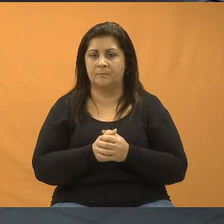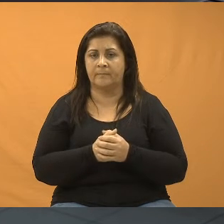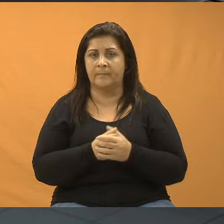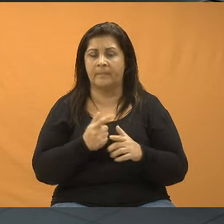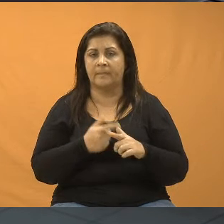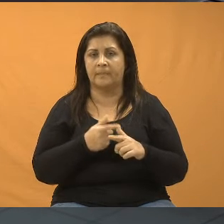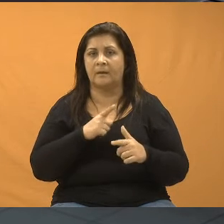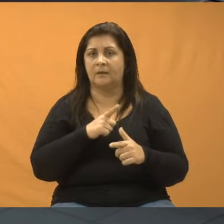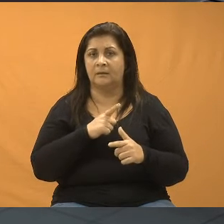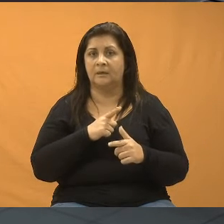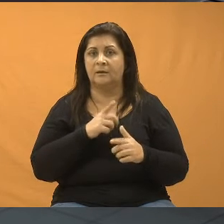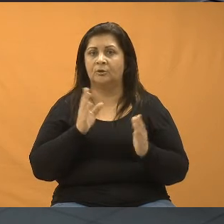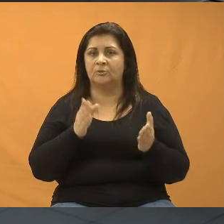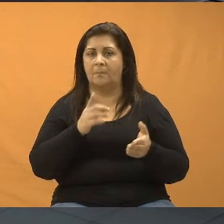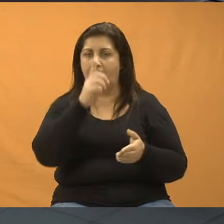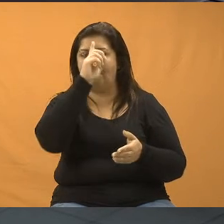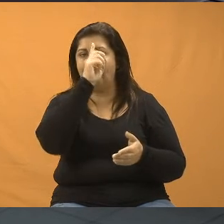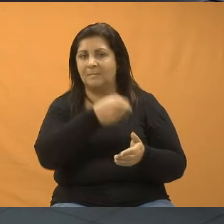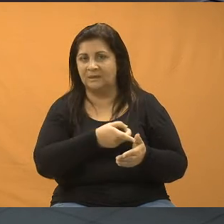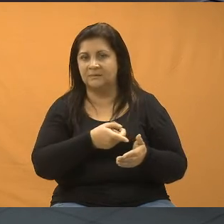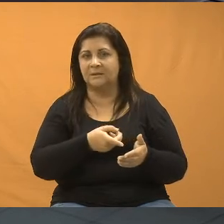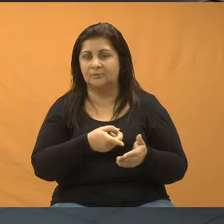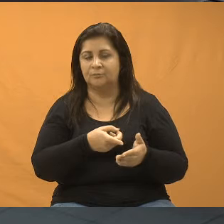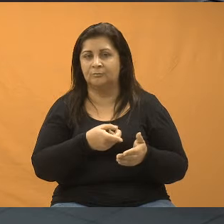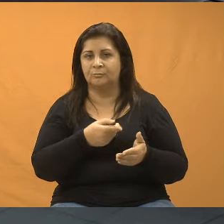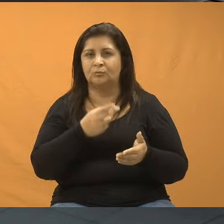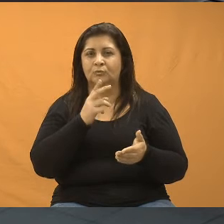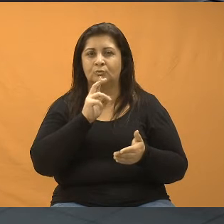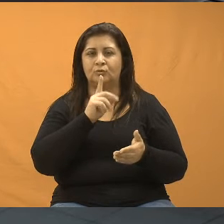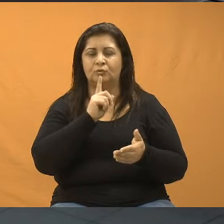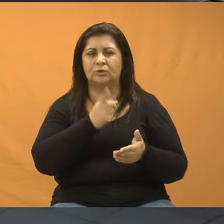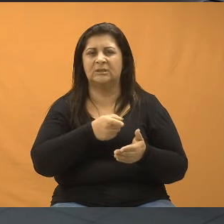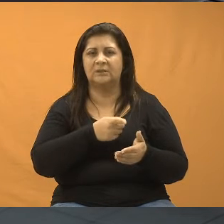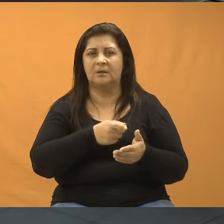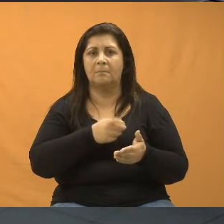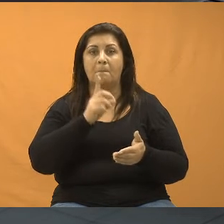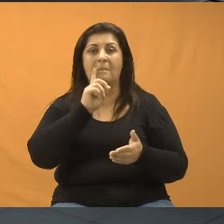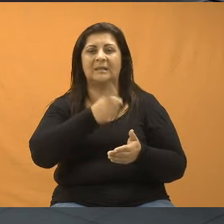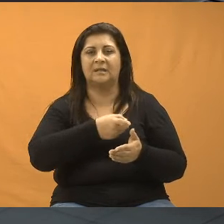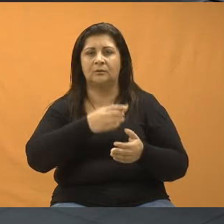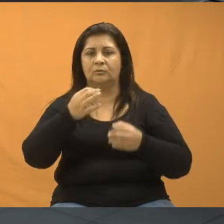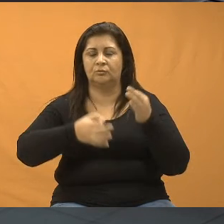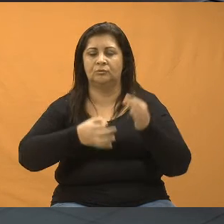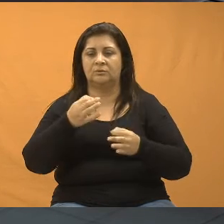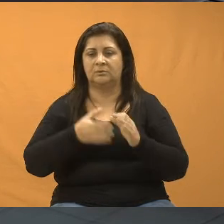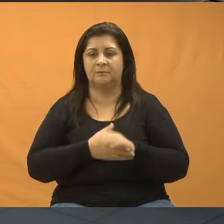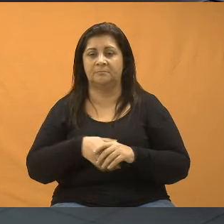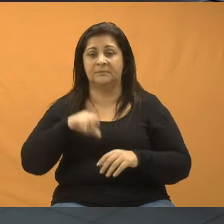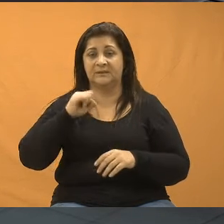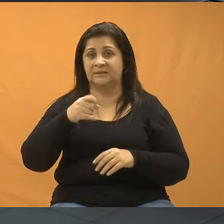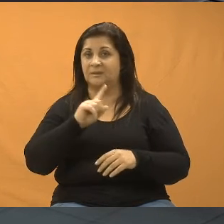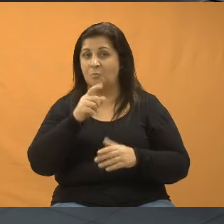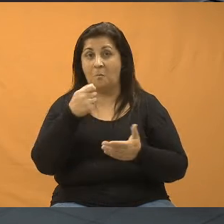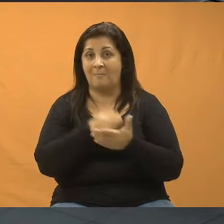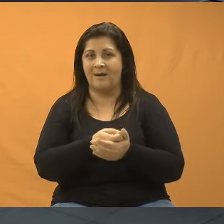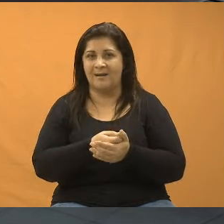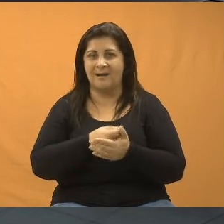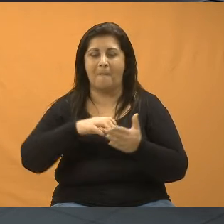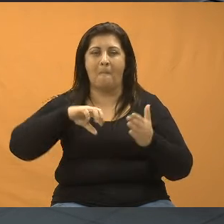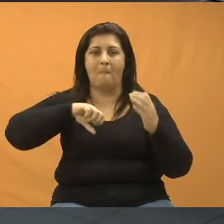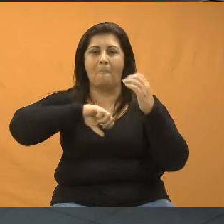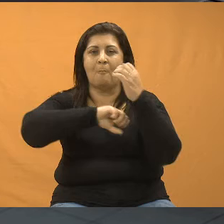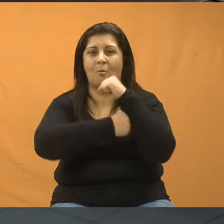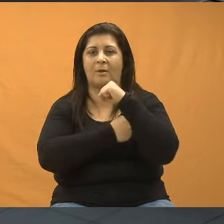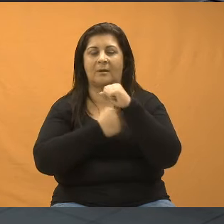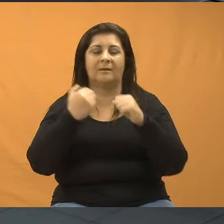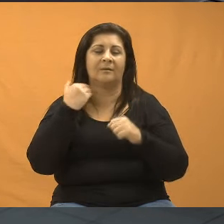de pagamento, então não tem como a Santa Casa arcar com isso, e se não pagar, tem um bloqueio das contas da Santa Casa. Então a Prefeitura